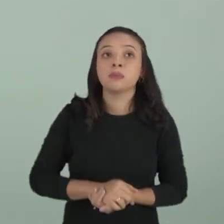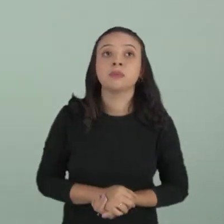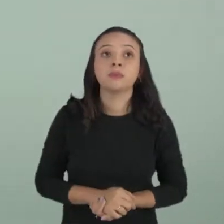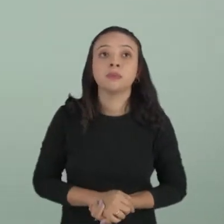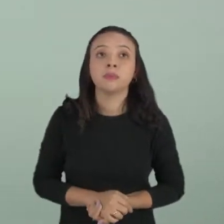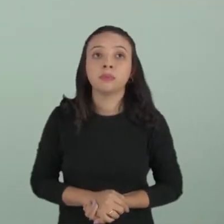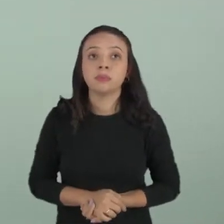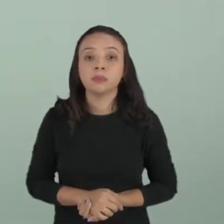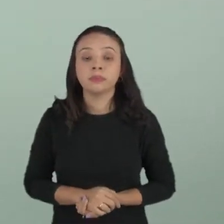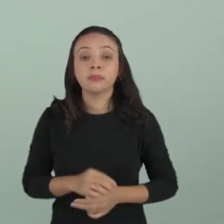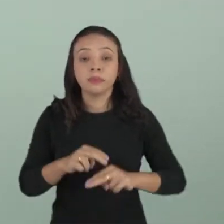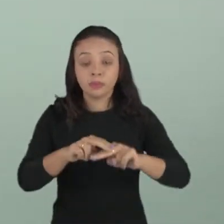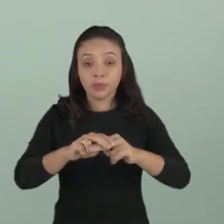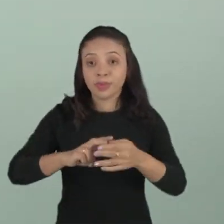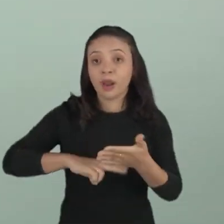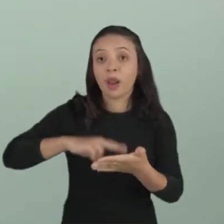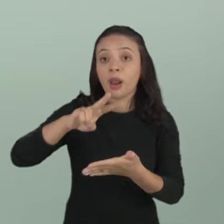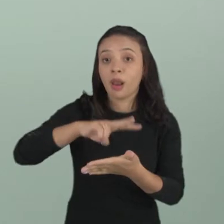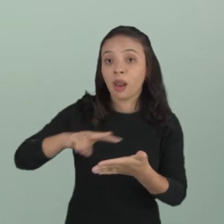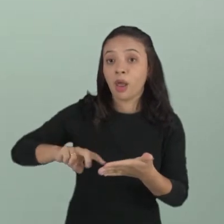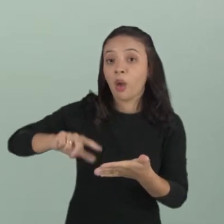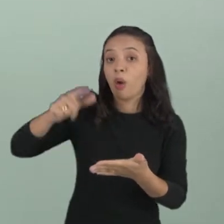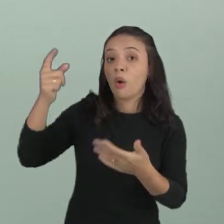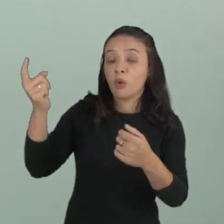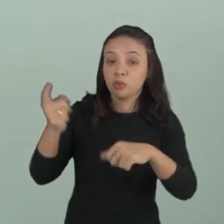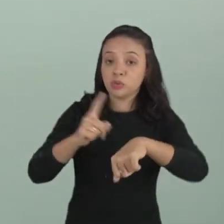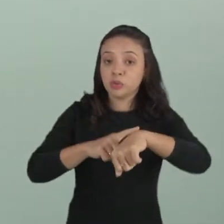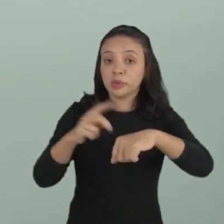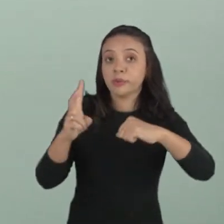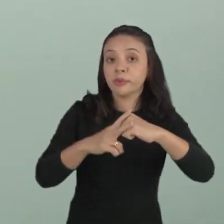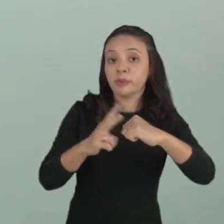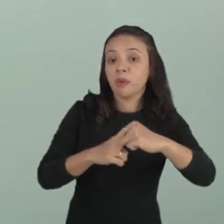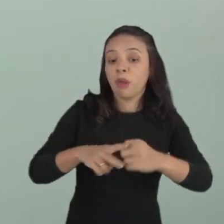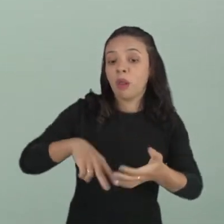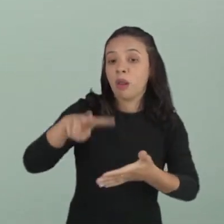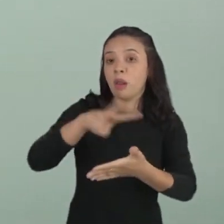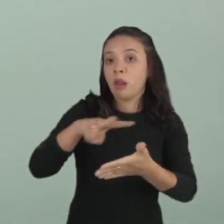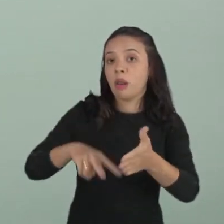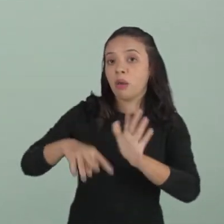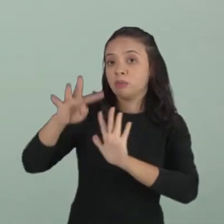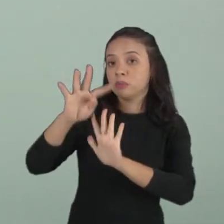Vamos lá. Para a gente conhecer outros tempos verbais, nós vamos ler um